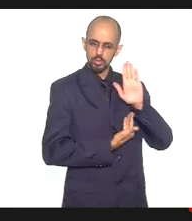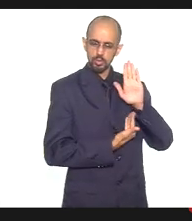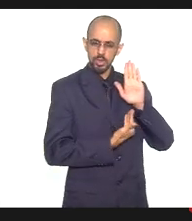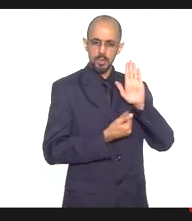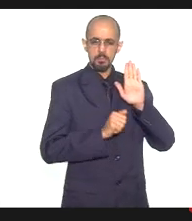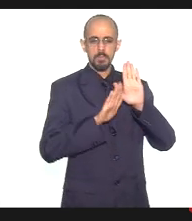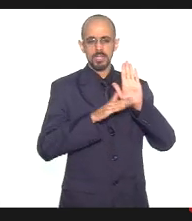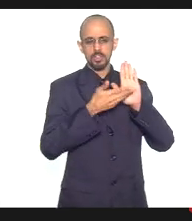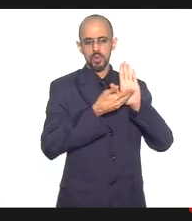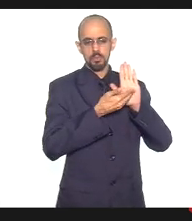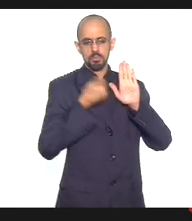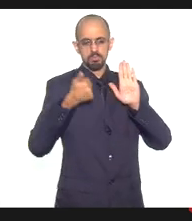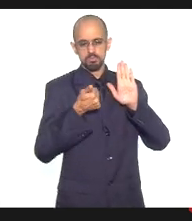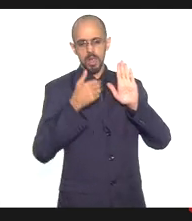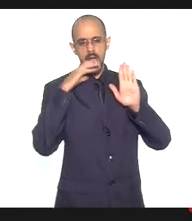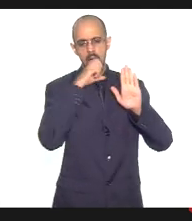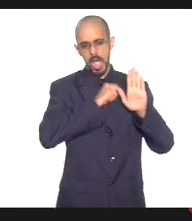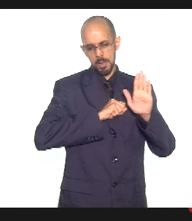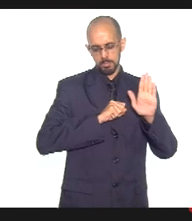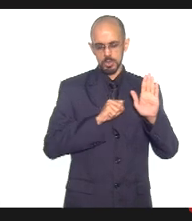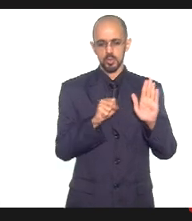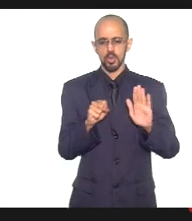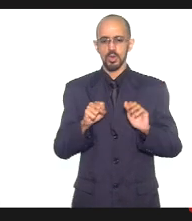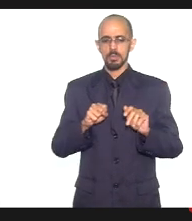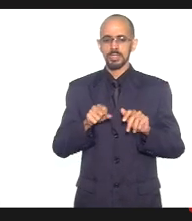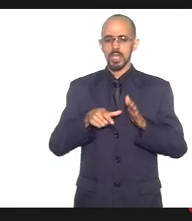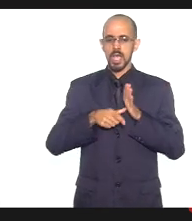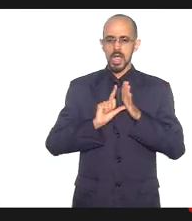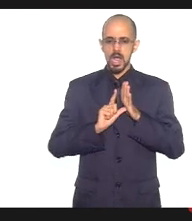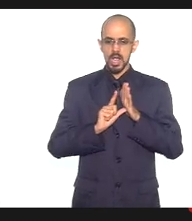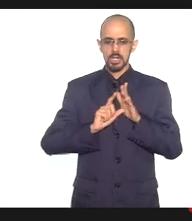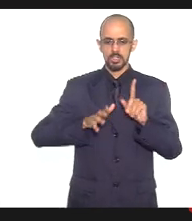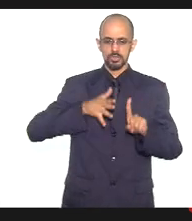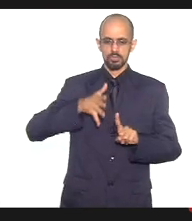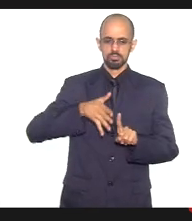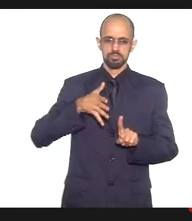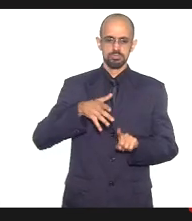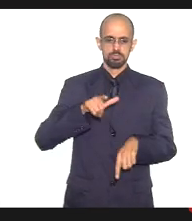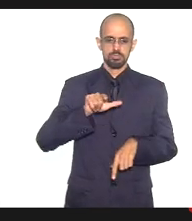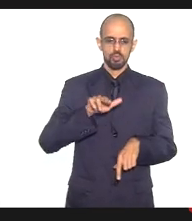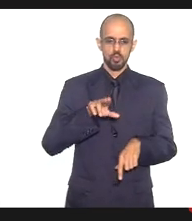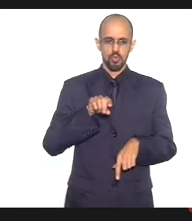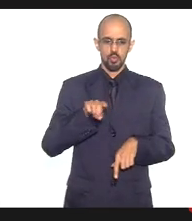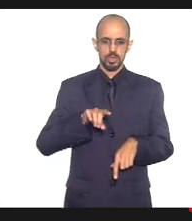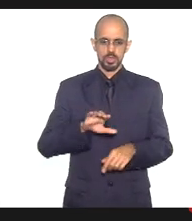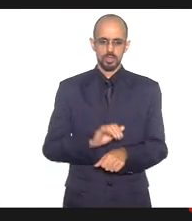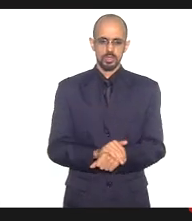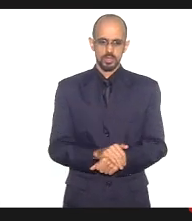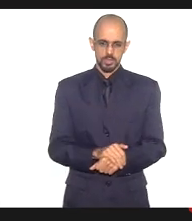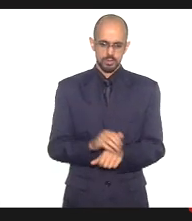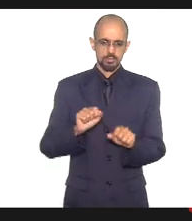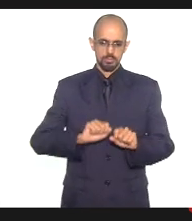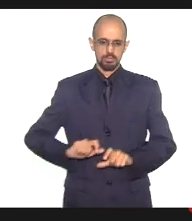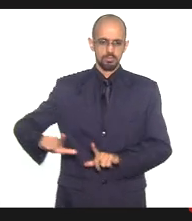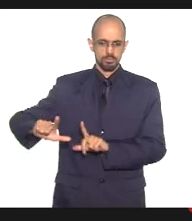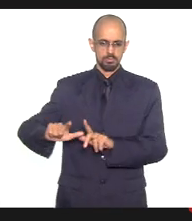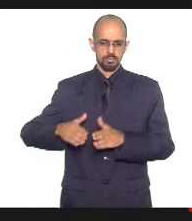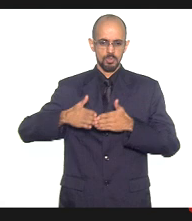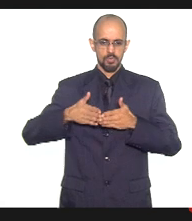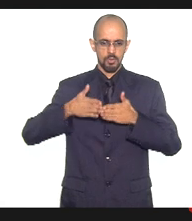rápido. Mas eu não queria deixar de, antes de passar a palavra para o Andriz, que vai cobrir esses tópicos, se você puder passar para o próximo slide, Andriz.